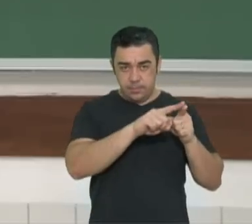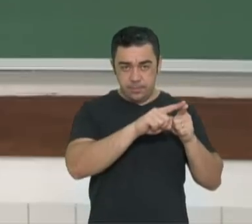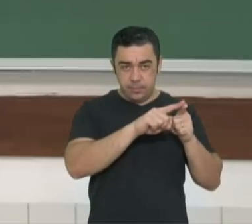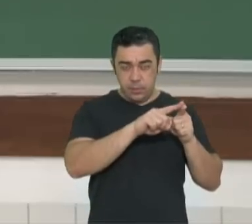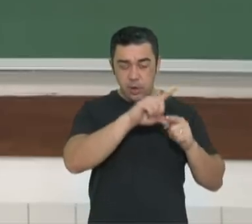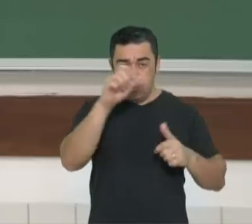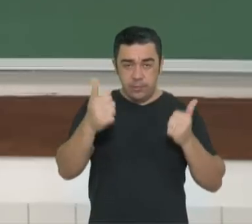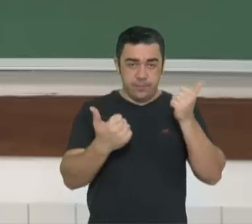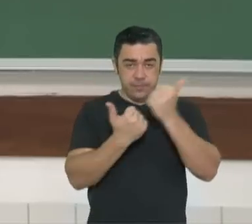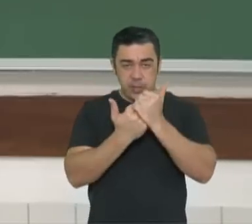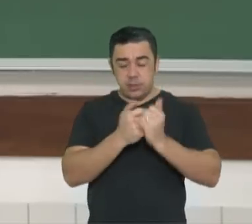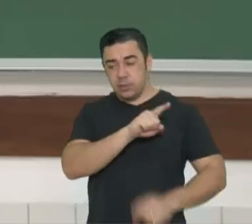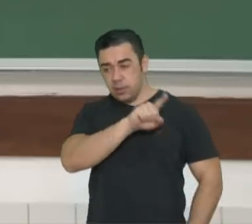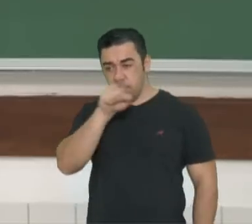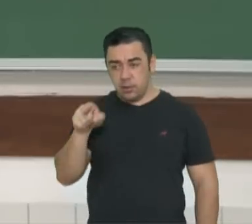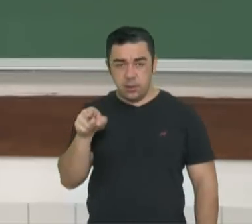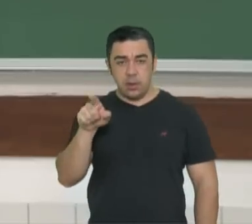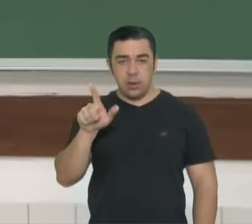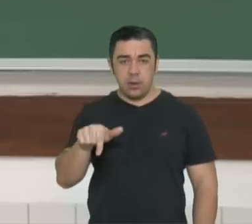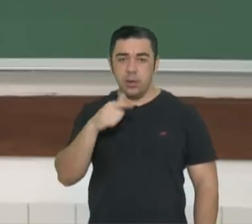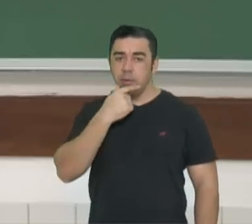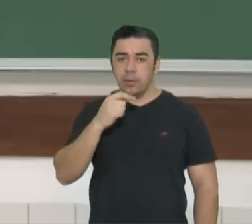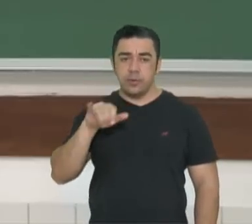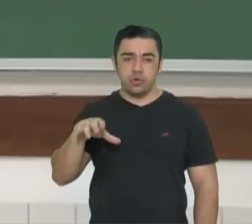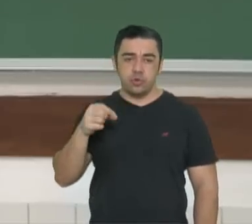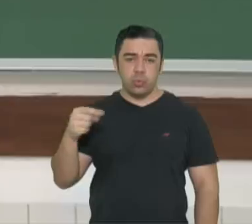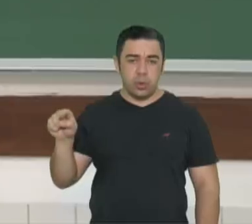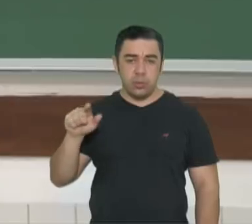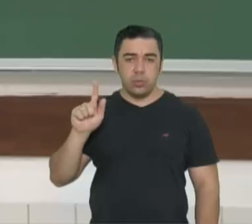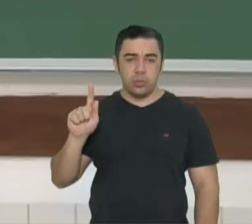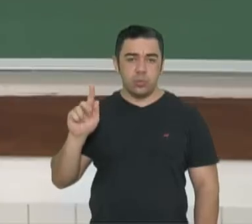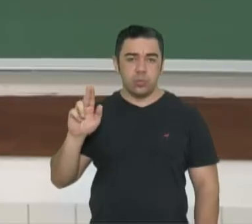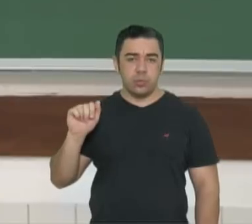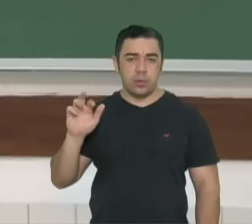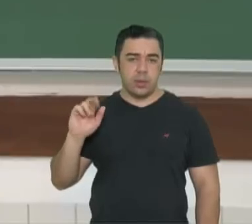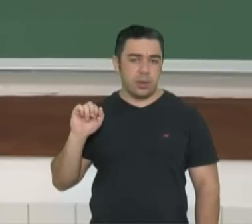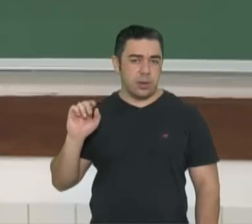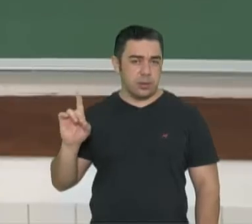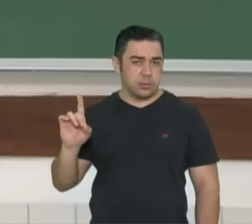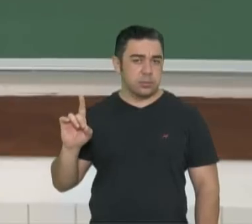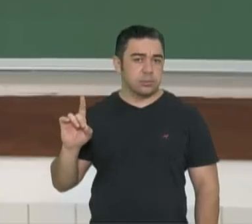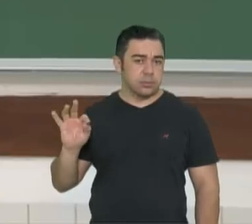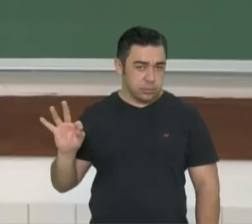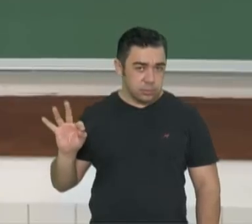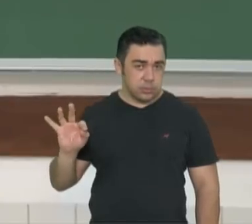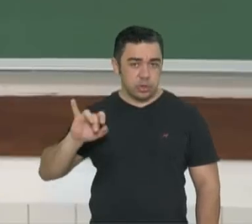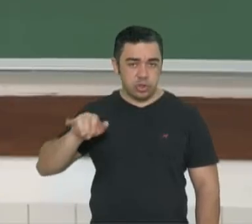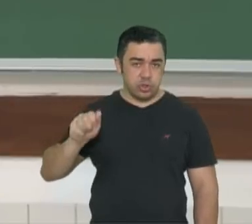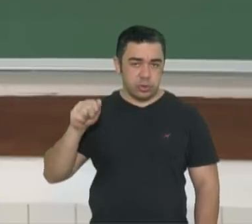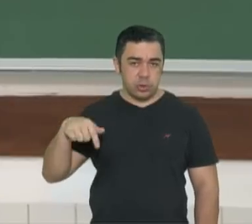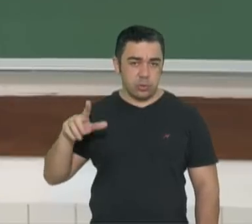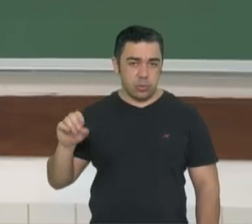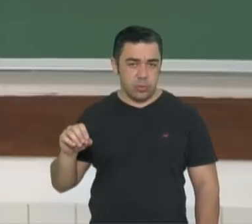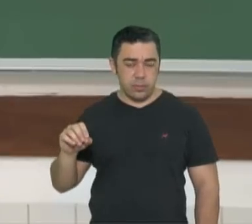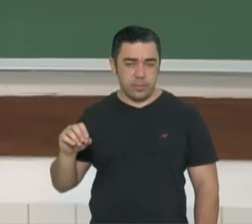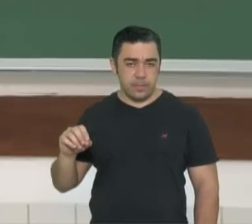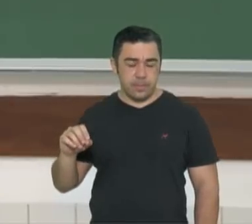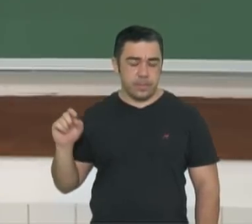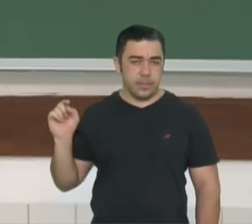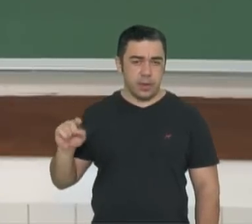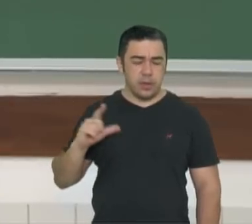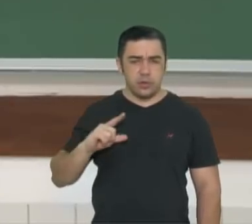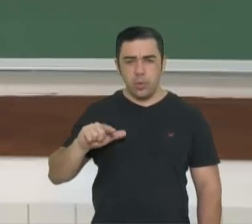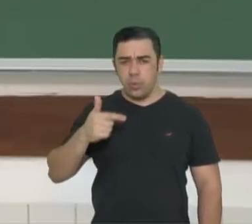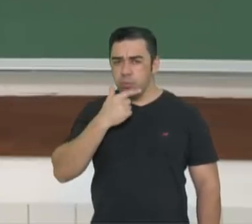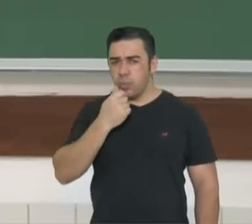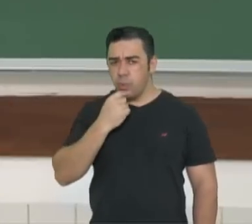da oposição, o João Goulart. O candidato a presidente apoiado pelo João Goulart era o Henrique Lott, aquele general